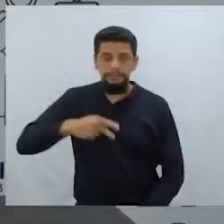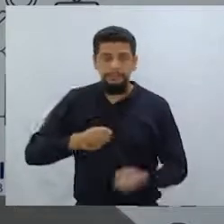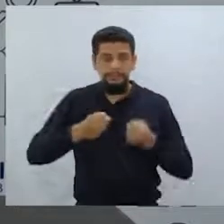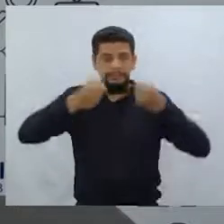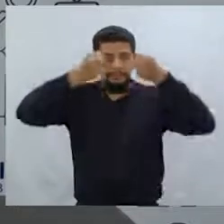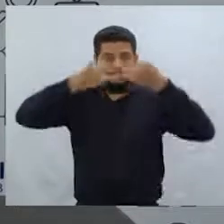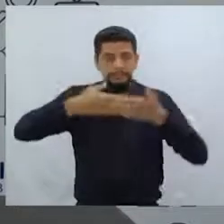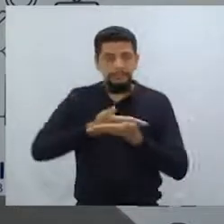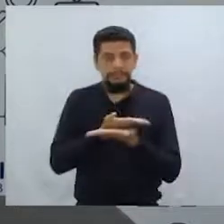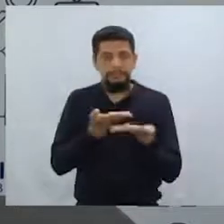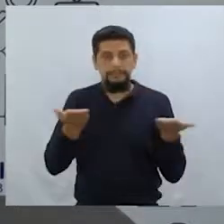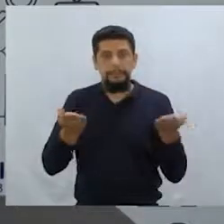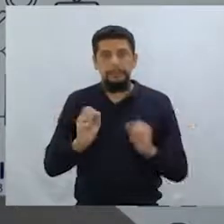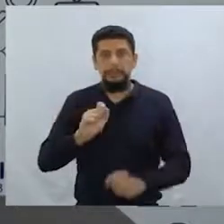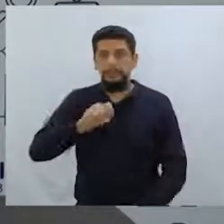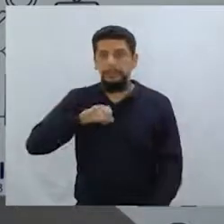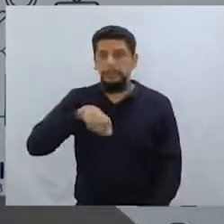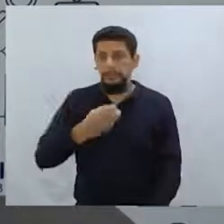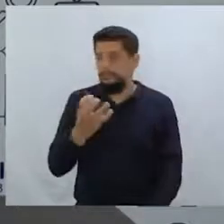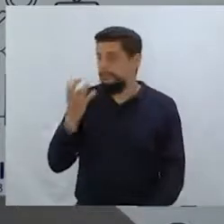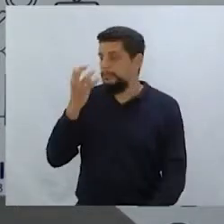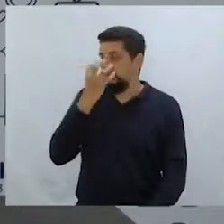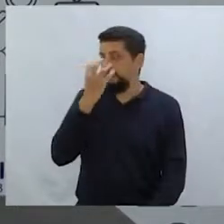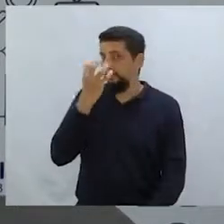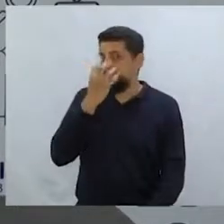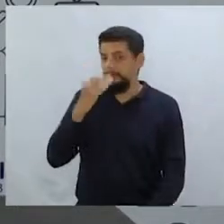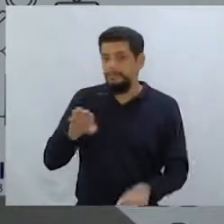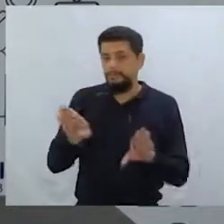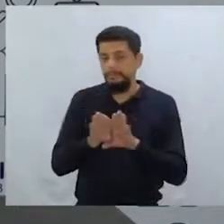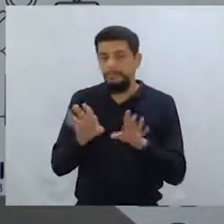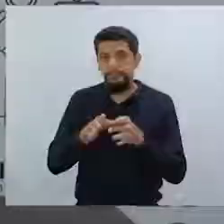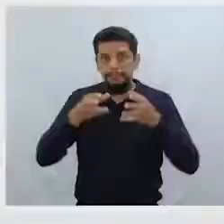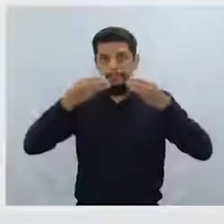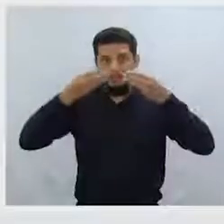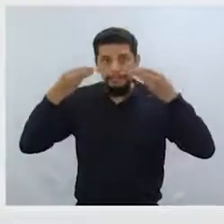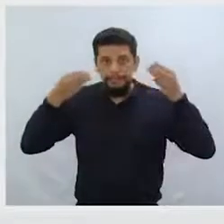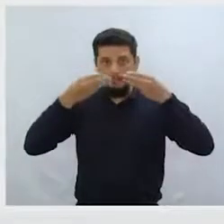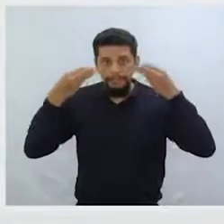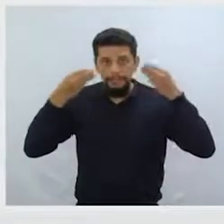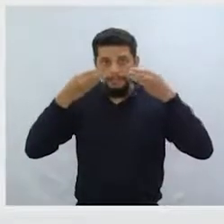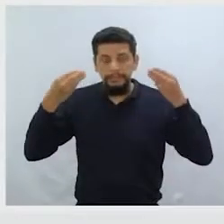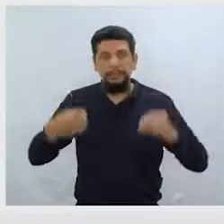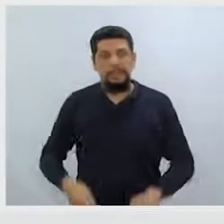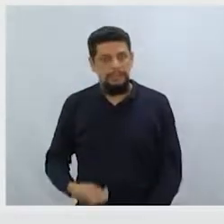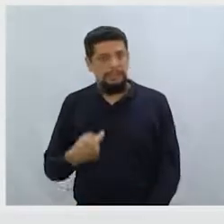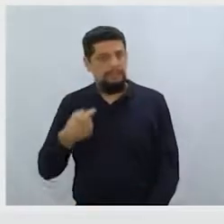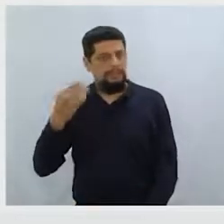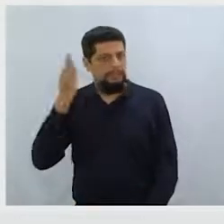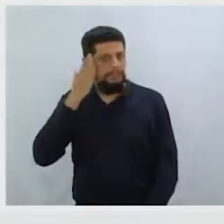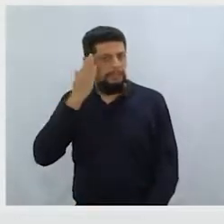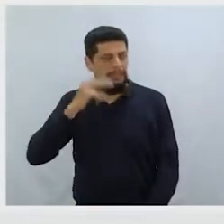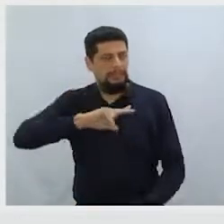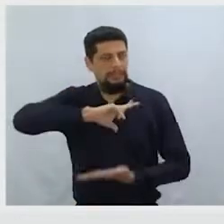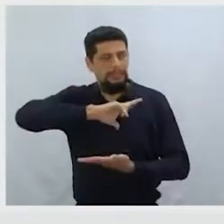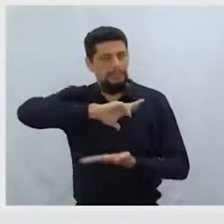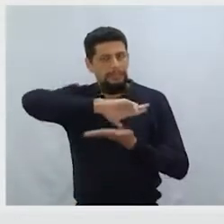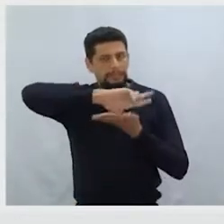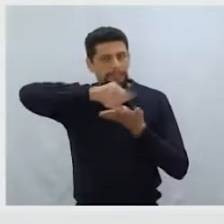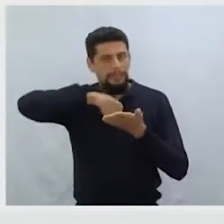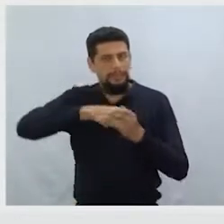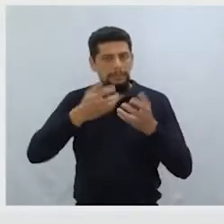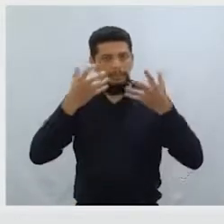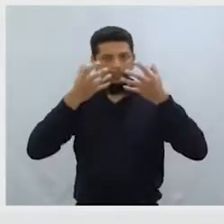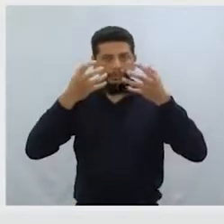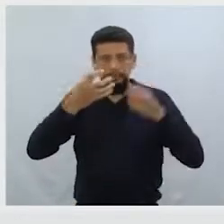falar um pouco com vocês sobre o cachorro e o gato. Embora eu sei que existem